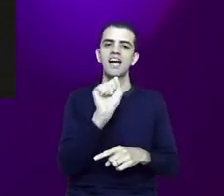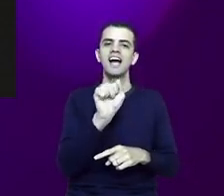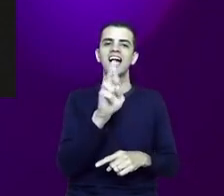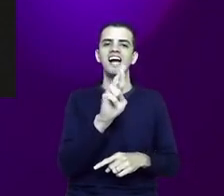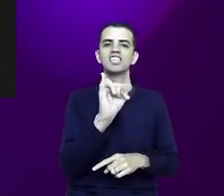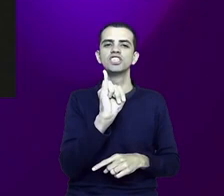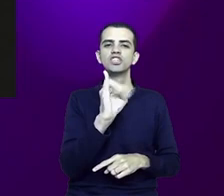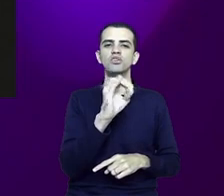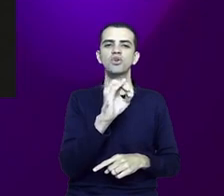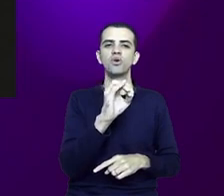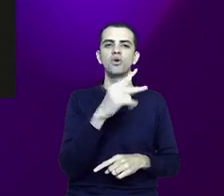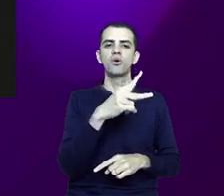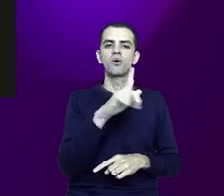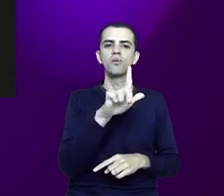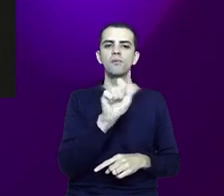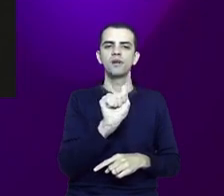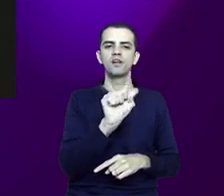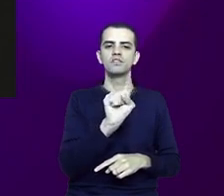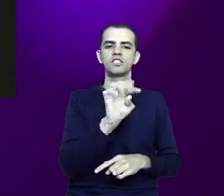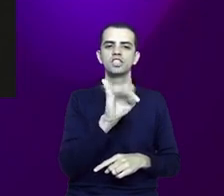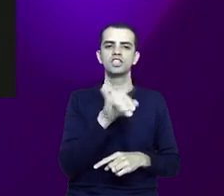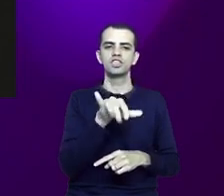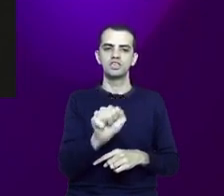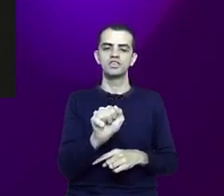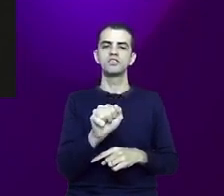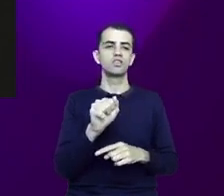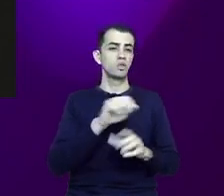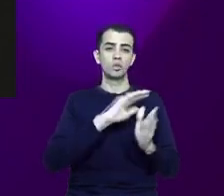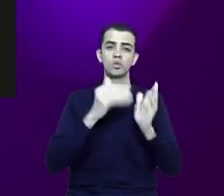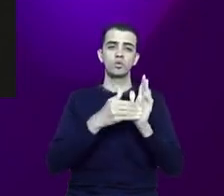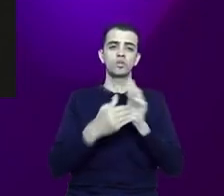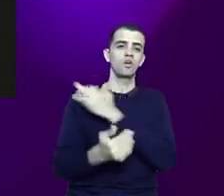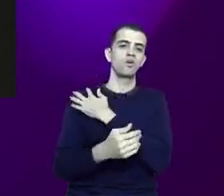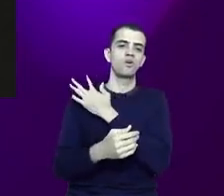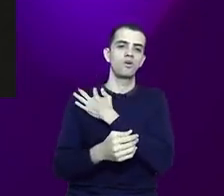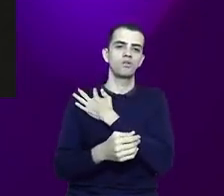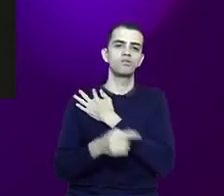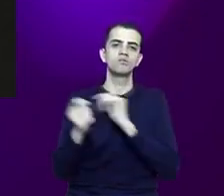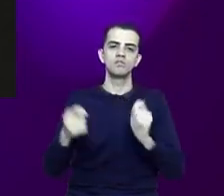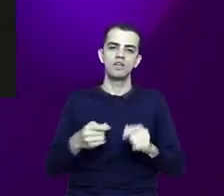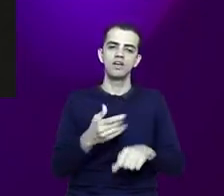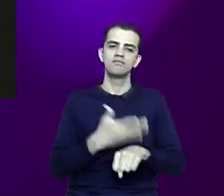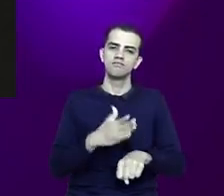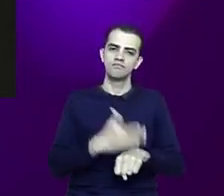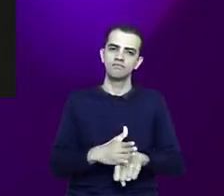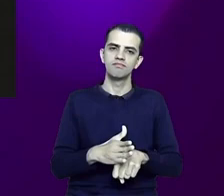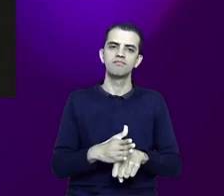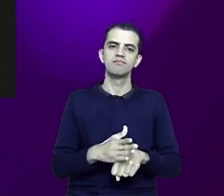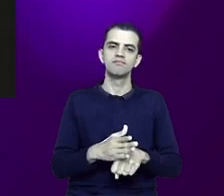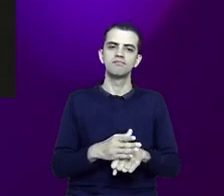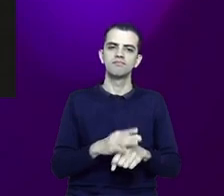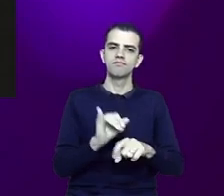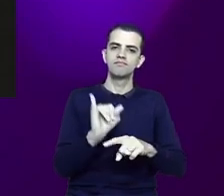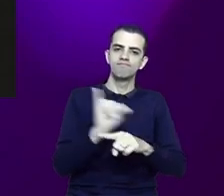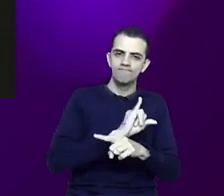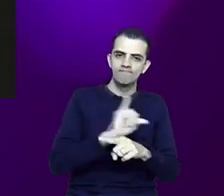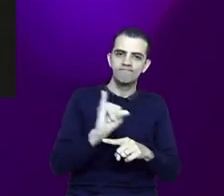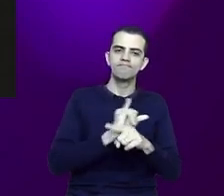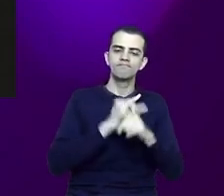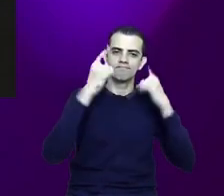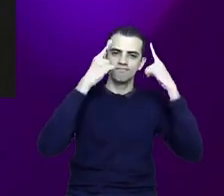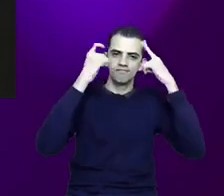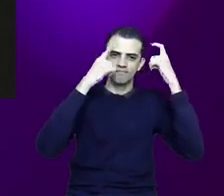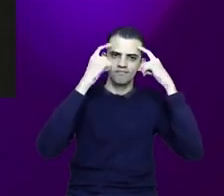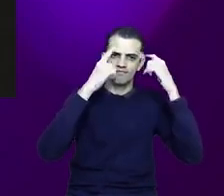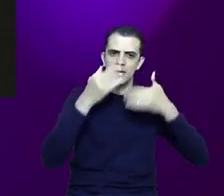total de ombro, tá? Vocês conseguem ver, então, o planejamento, como que a gente pode fazer esse tipo de planejamento dentro